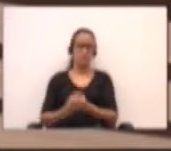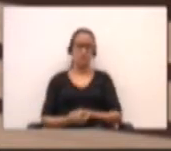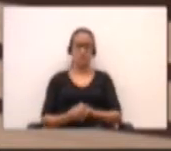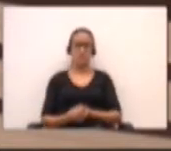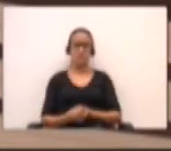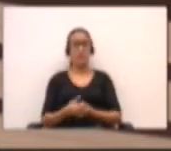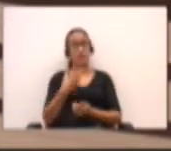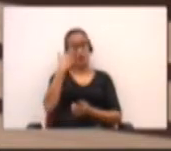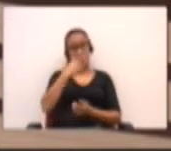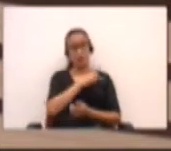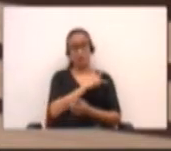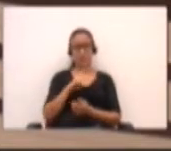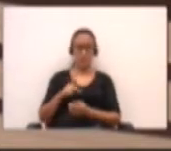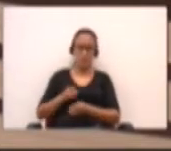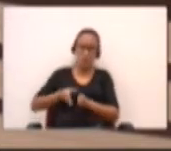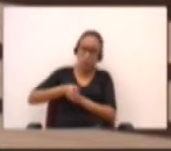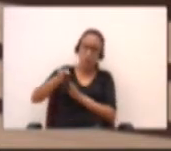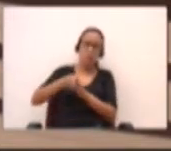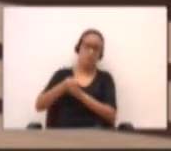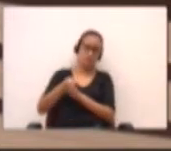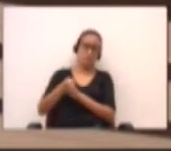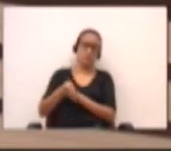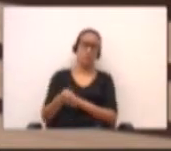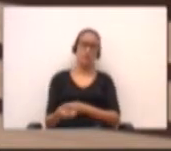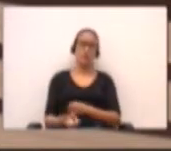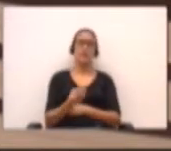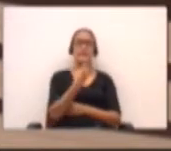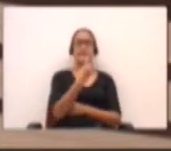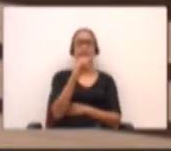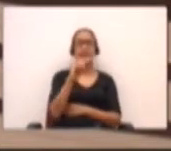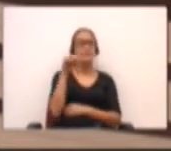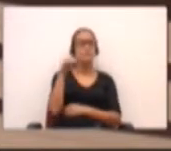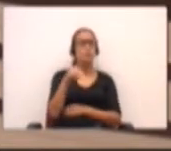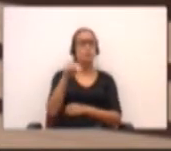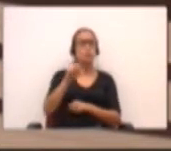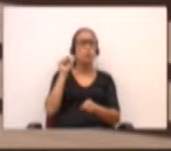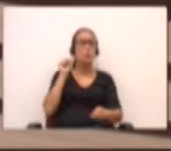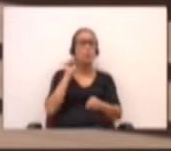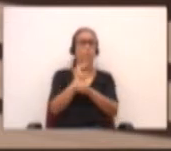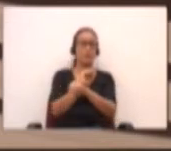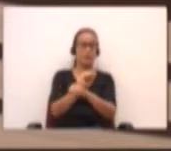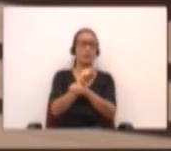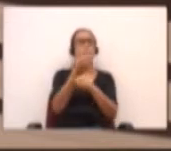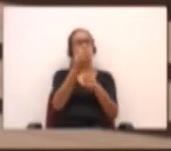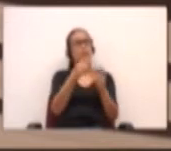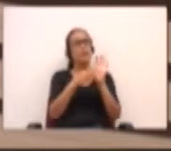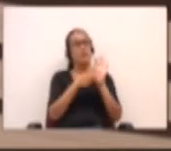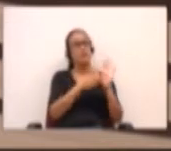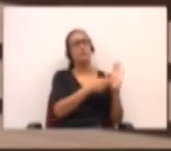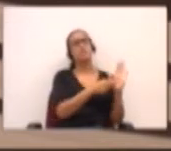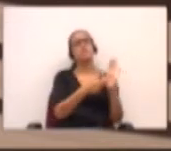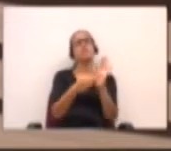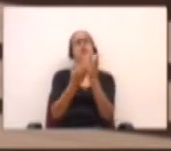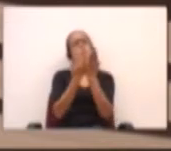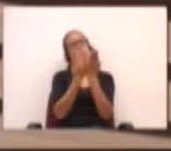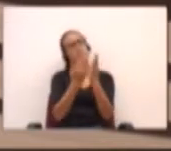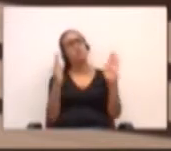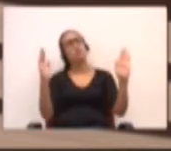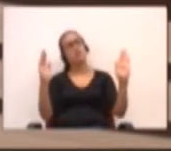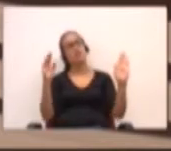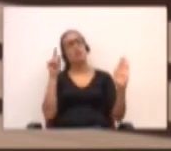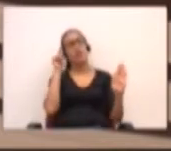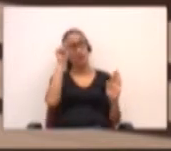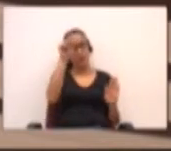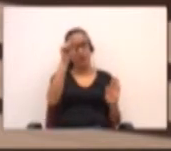orientação da presidência. Esta sessão está suspensa por 10 minutos para que possamos participar da inauguração